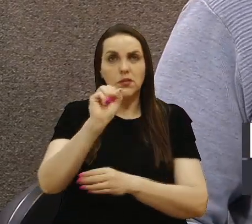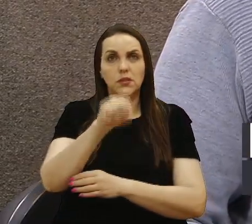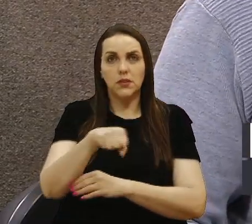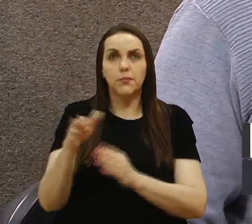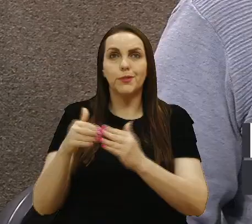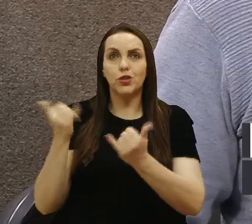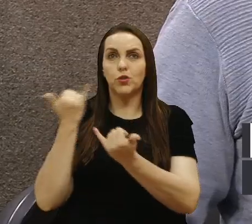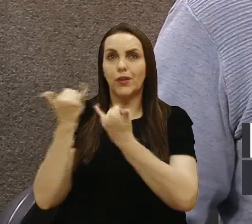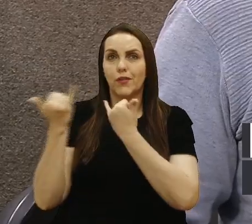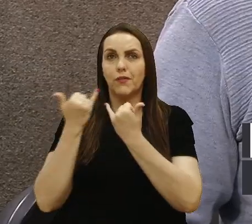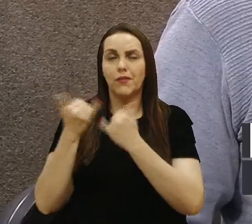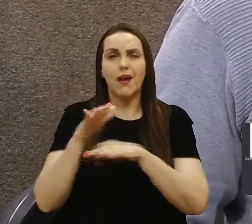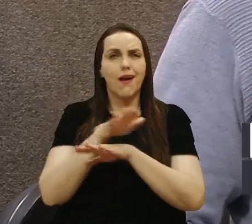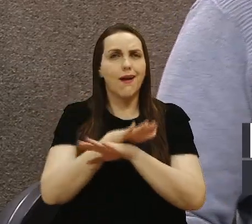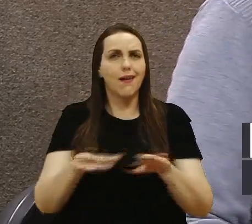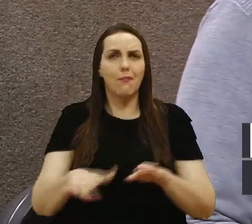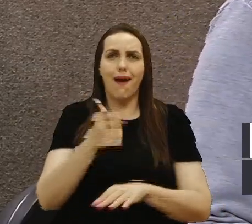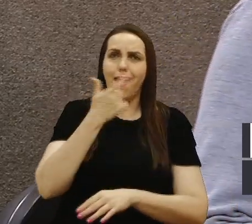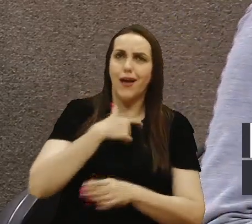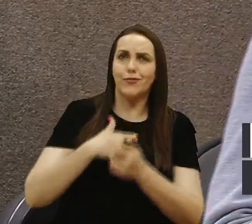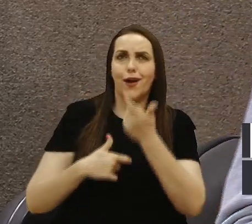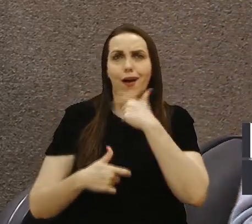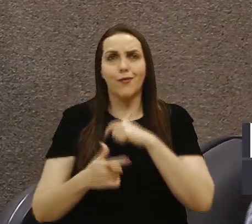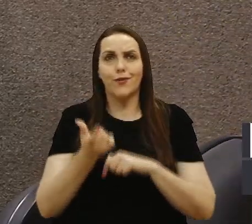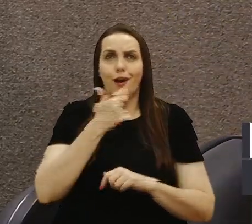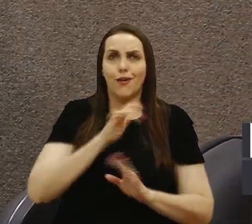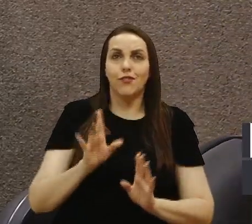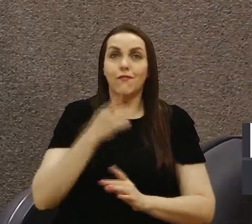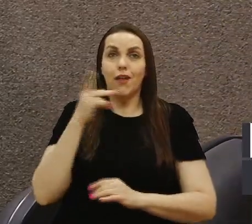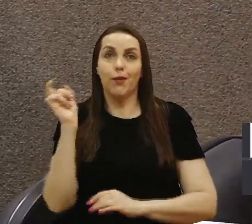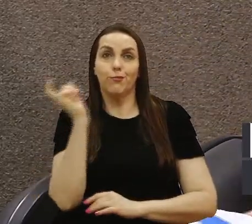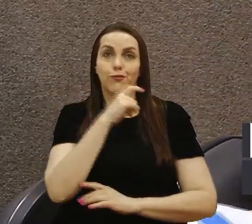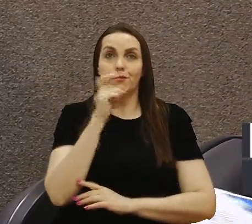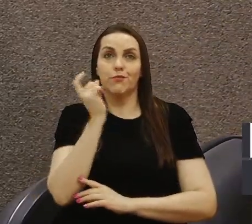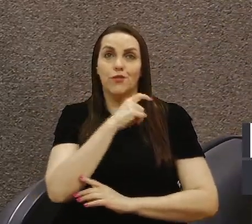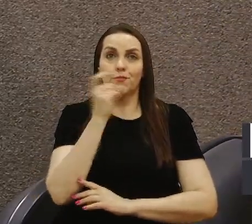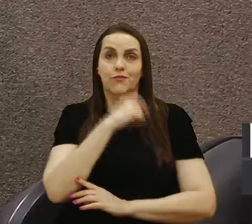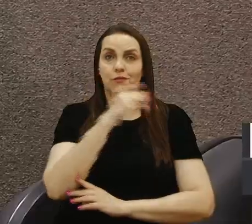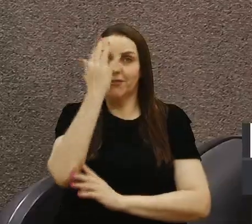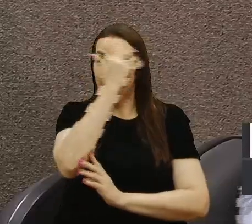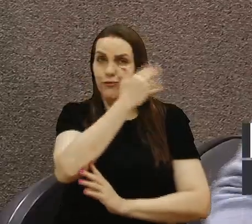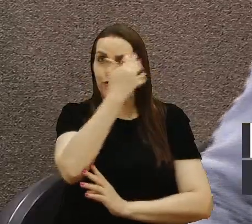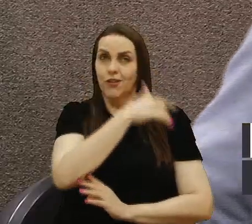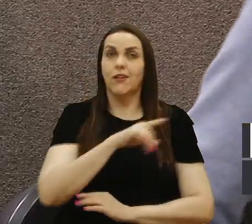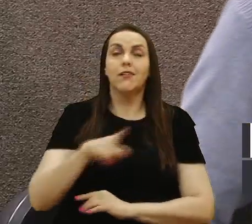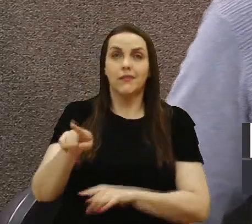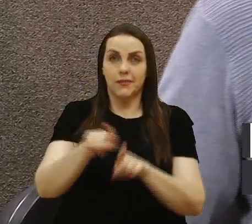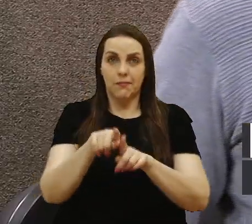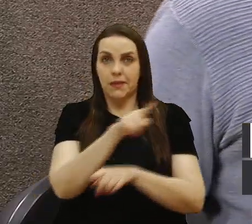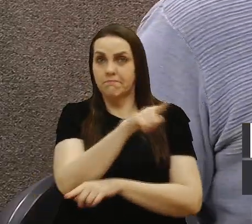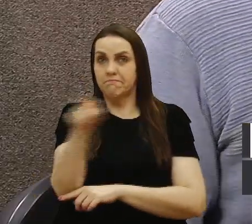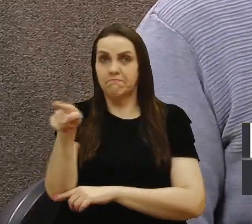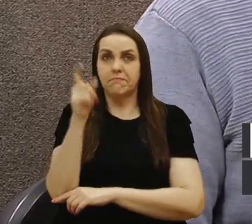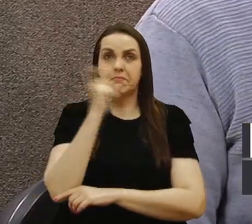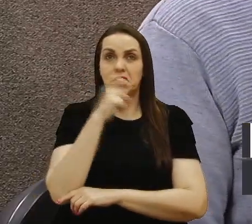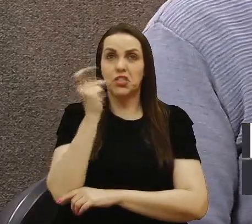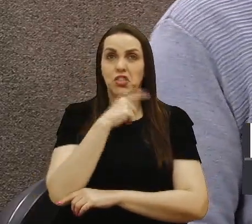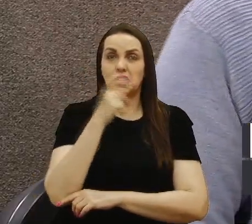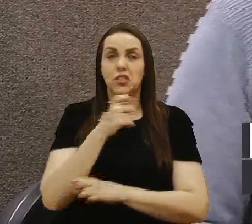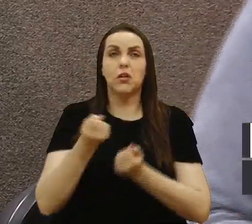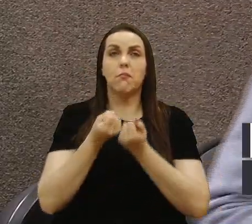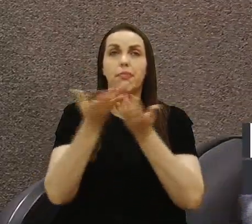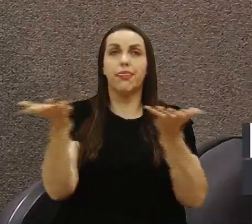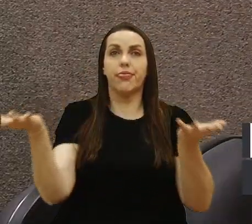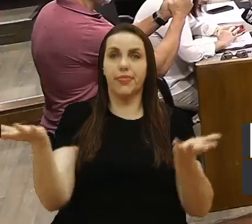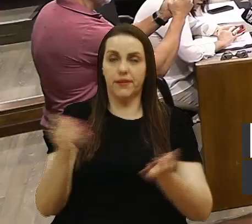acabar com esse achismo, essas suposições, e todo mundo fala em mentira do prefeito Adiló, mas estou vendo muita mentira aqui com um discursinho para jogar para a galera.